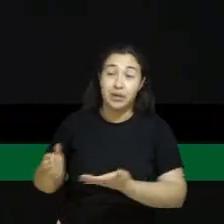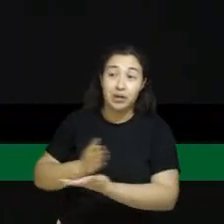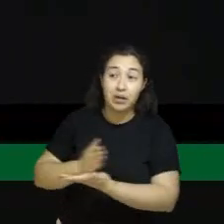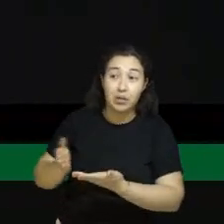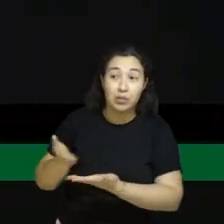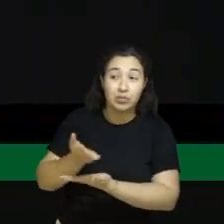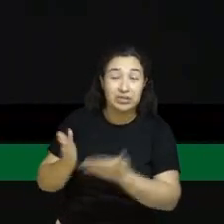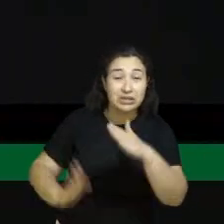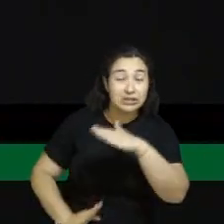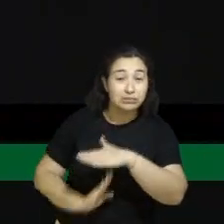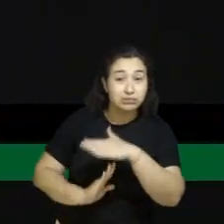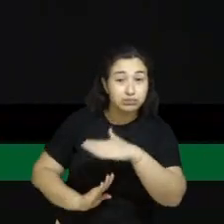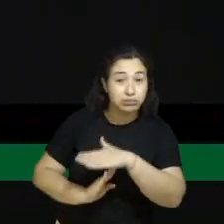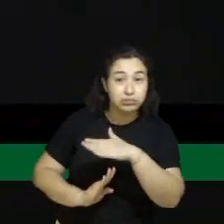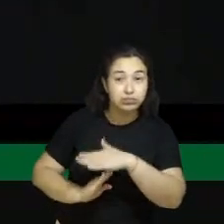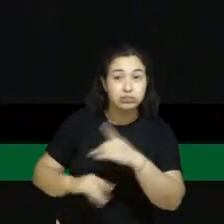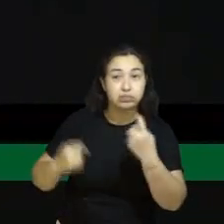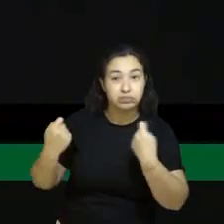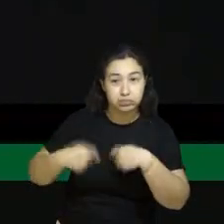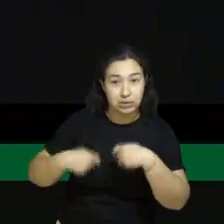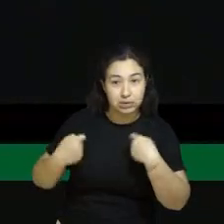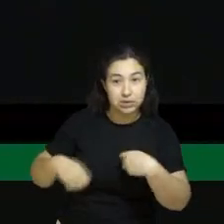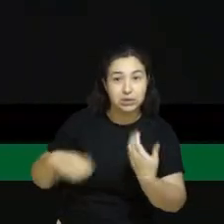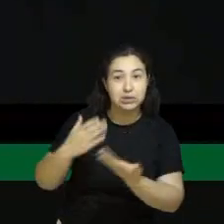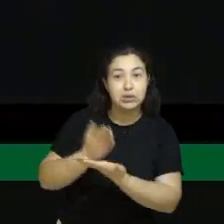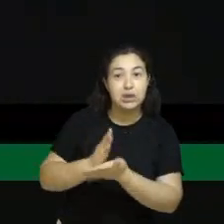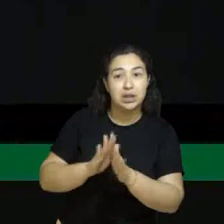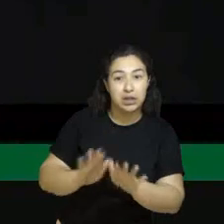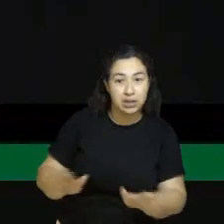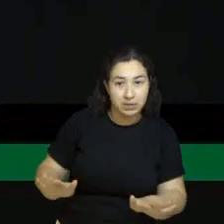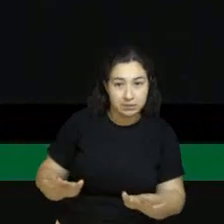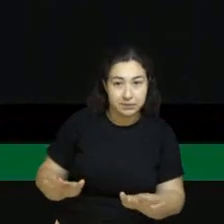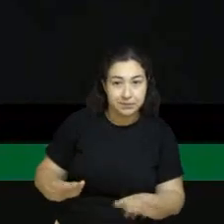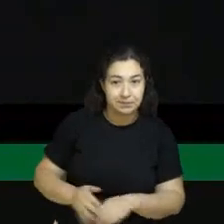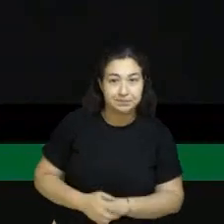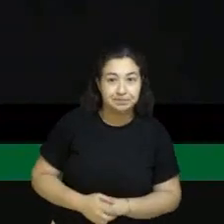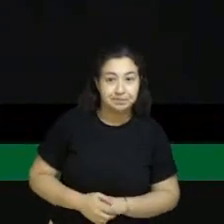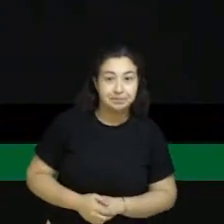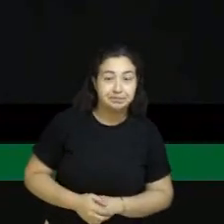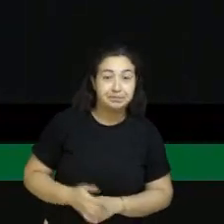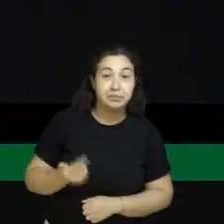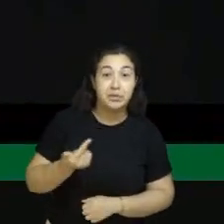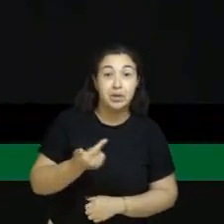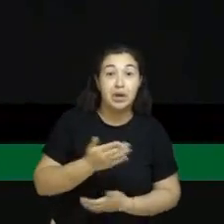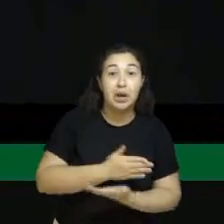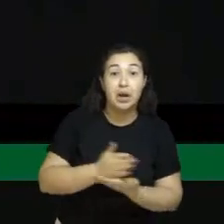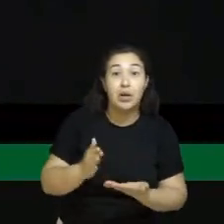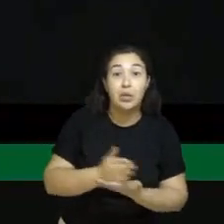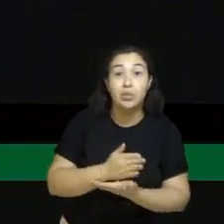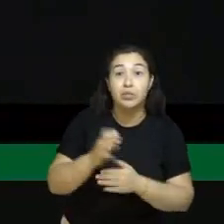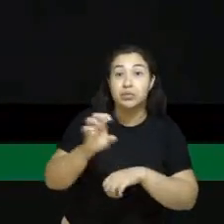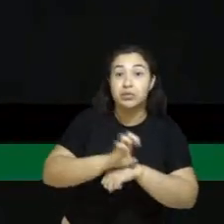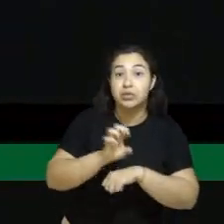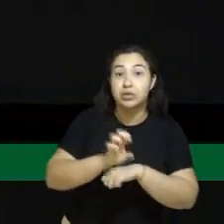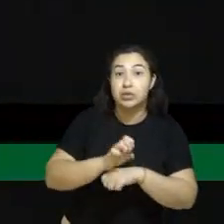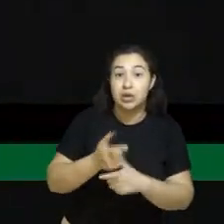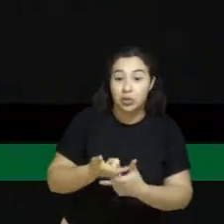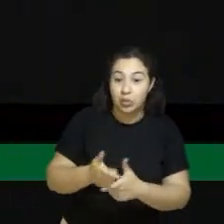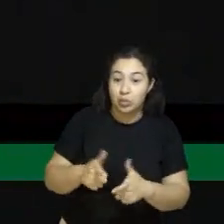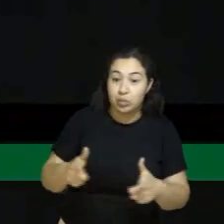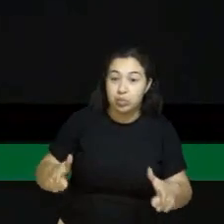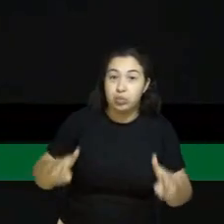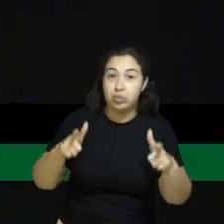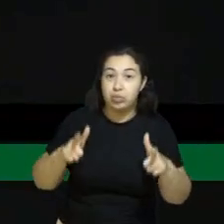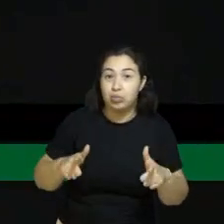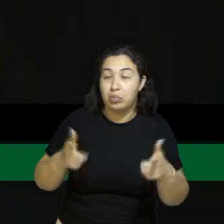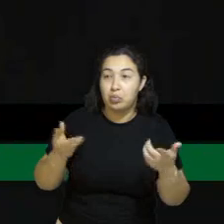a competitividade frente a outros estados que vêm crescendo de forma acelerada, como Mato Grosso do